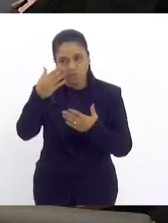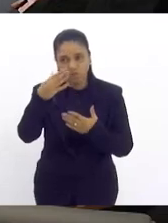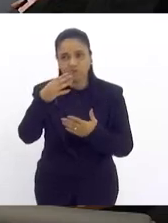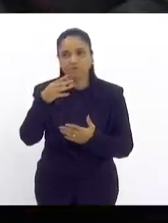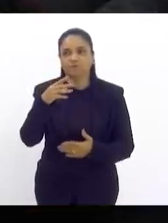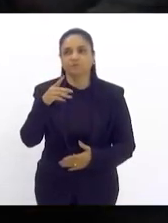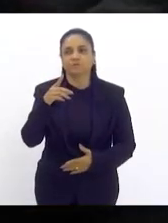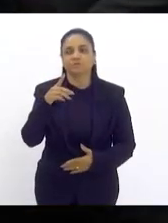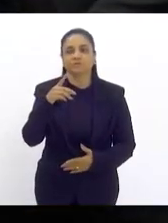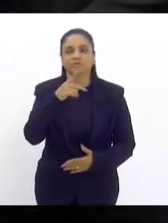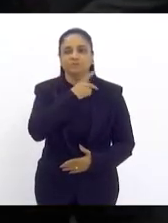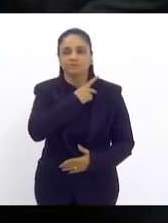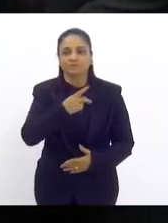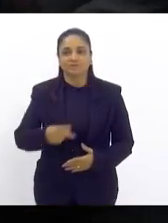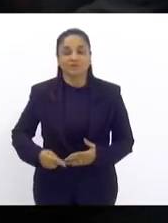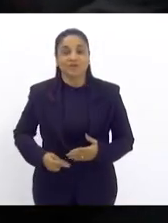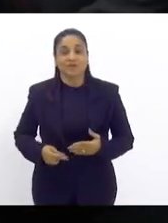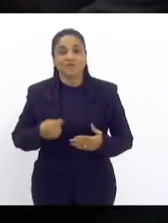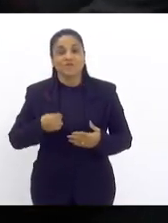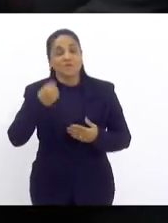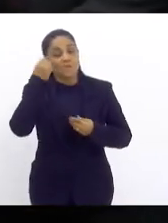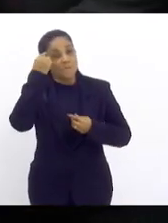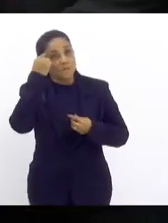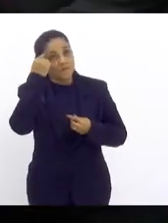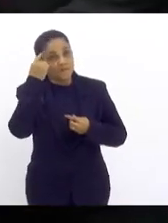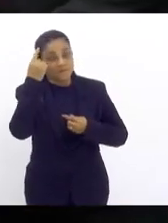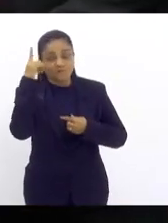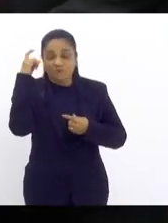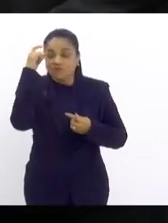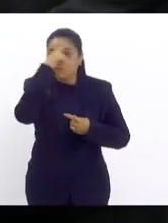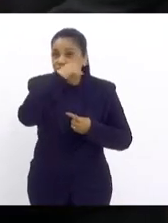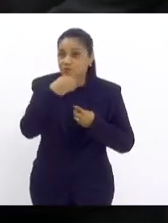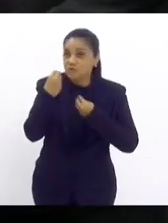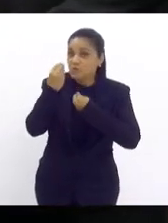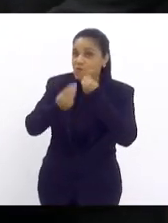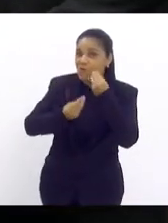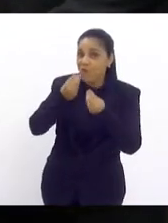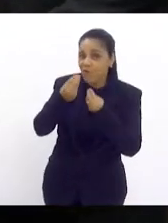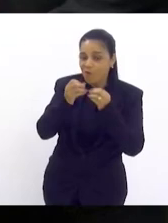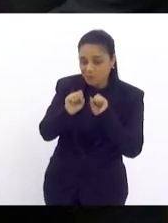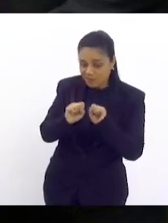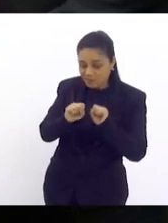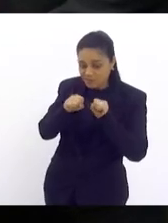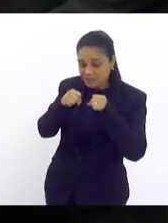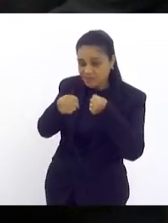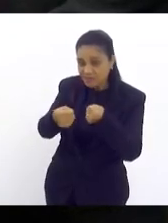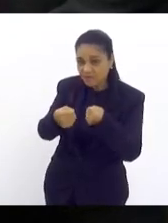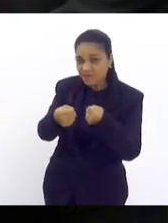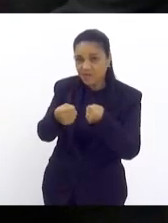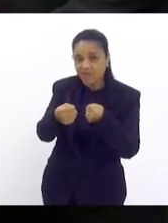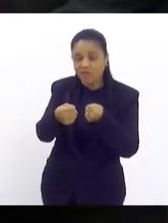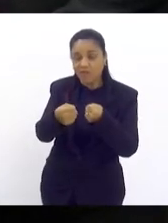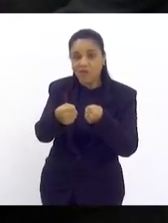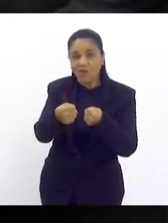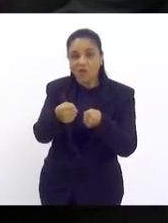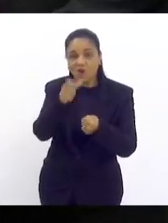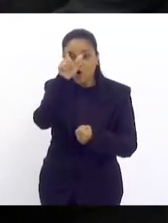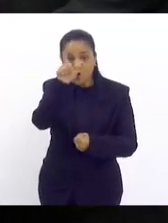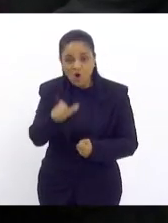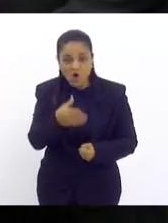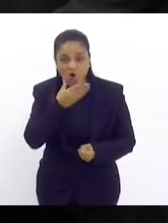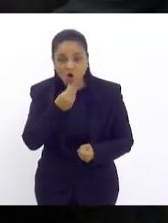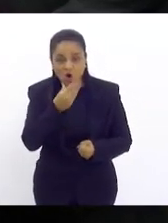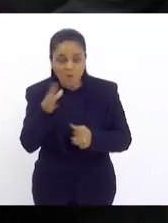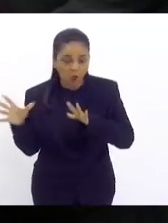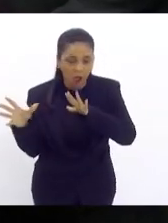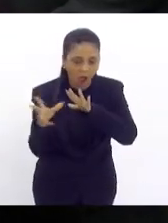eu fico imaginando como deve ser difícil ter que defender o maior corrupto da história